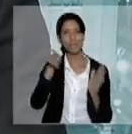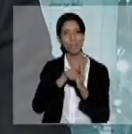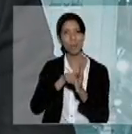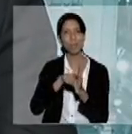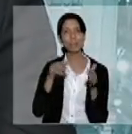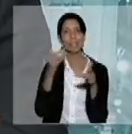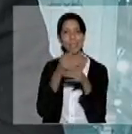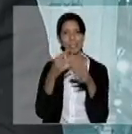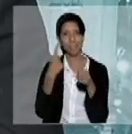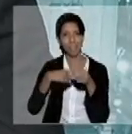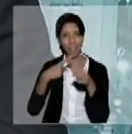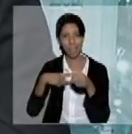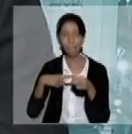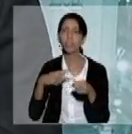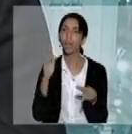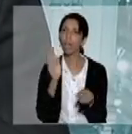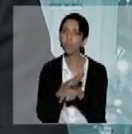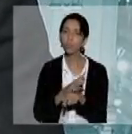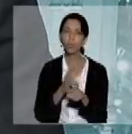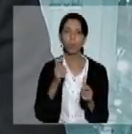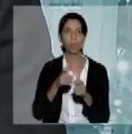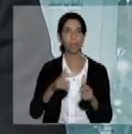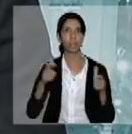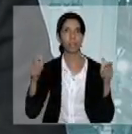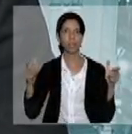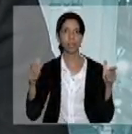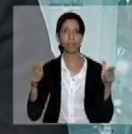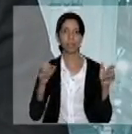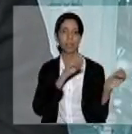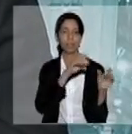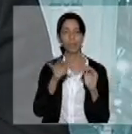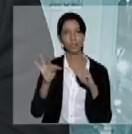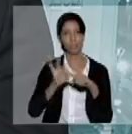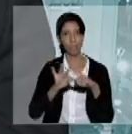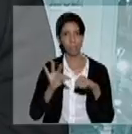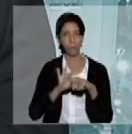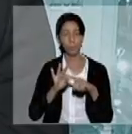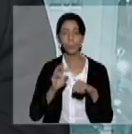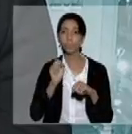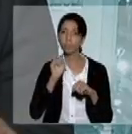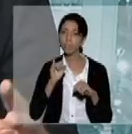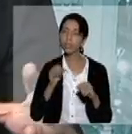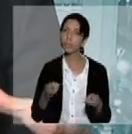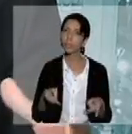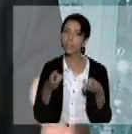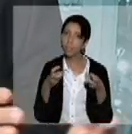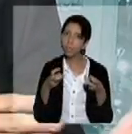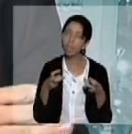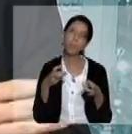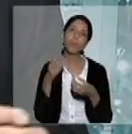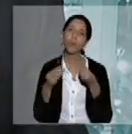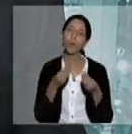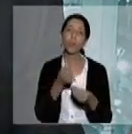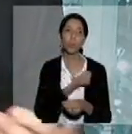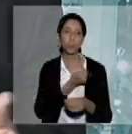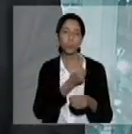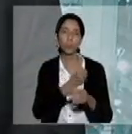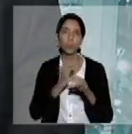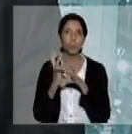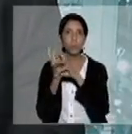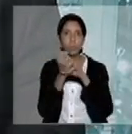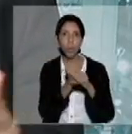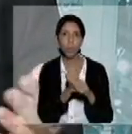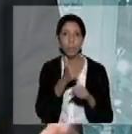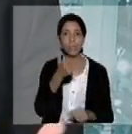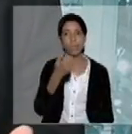de Paracambi, potencializou muito a expansão do ensino técnico. Se vocês começarem a perceber que a gente, como os dados que o próprio